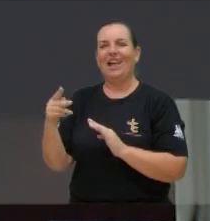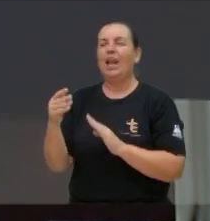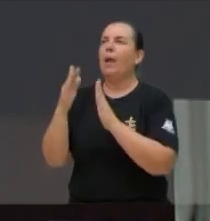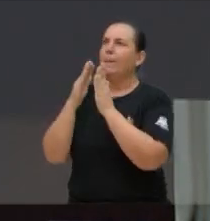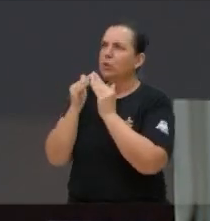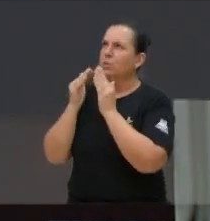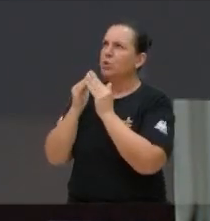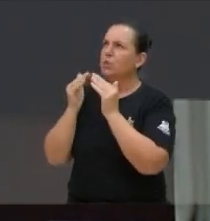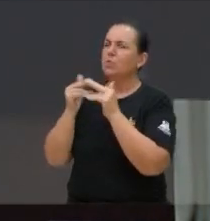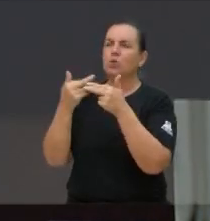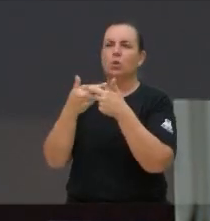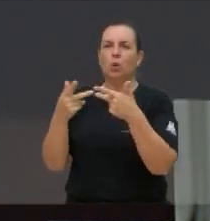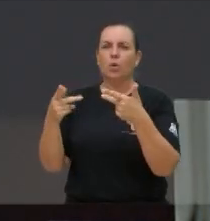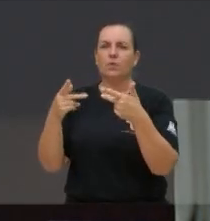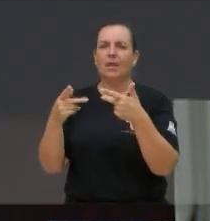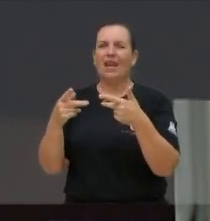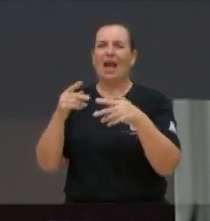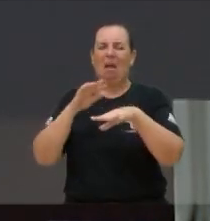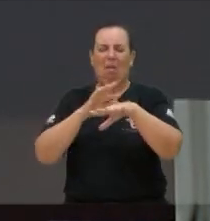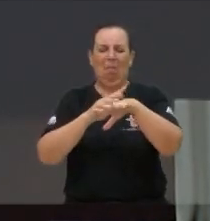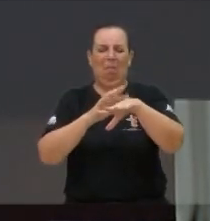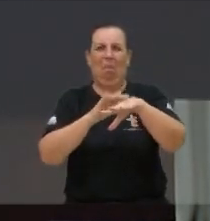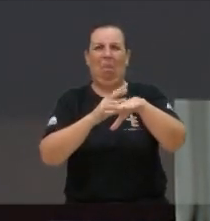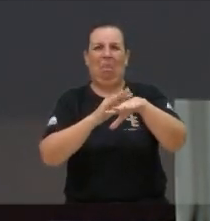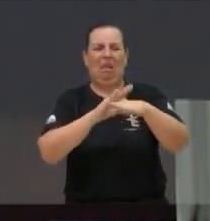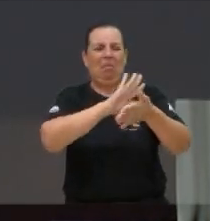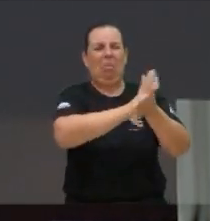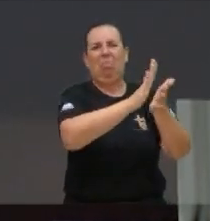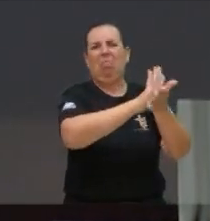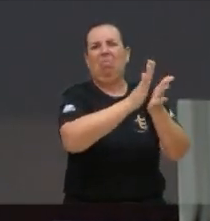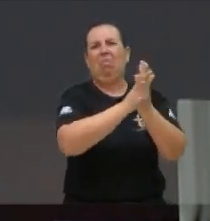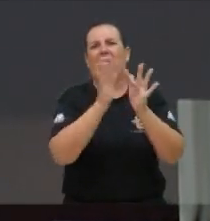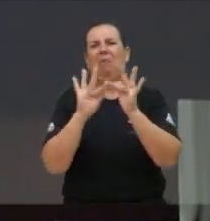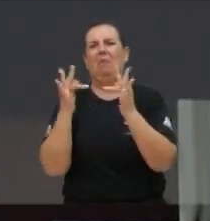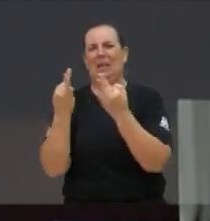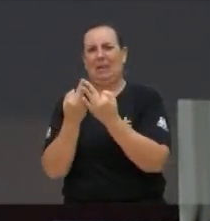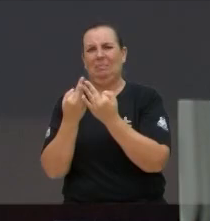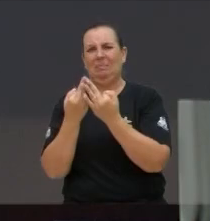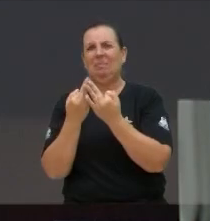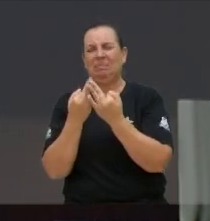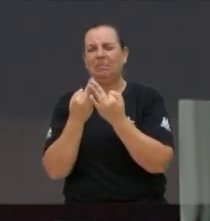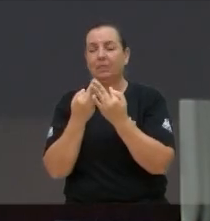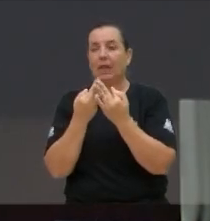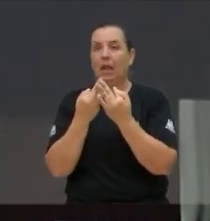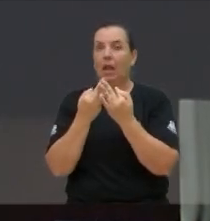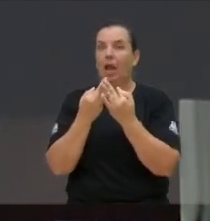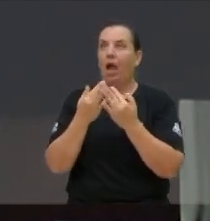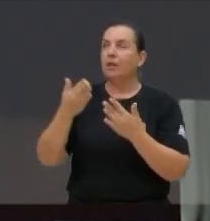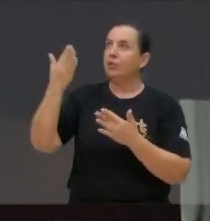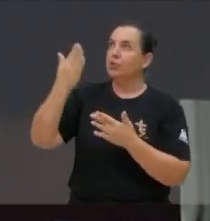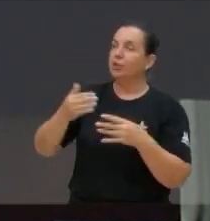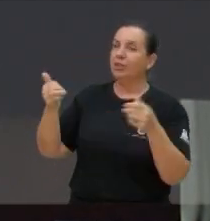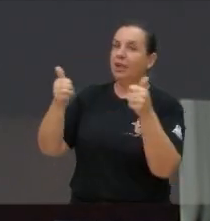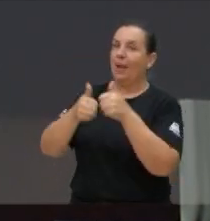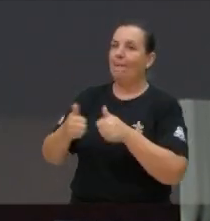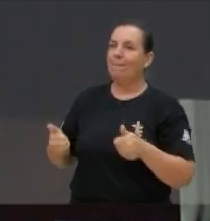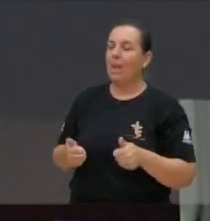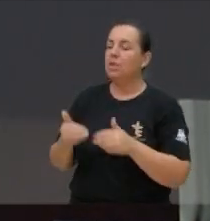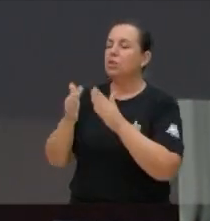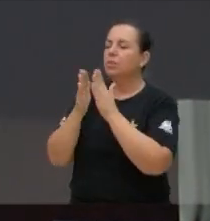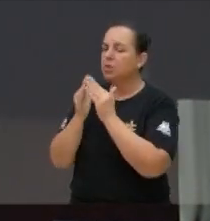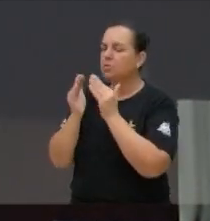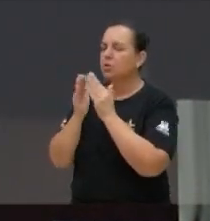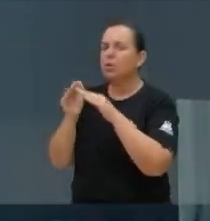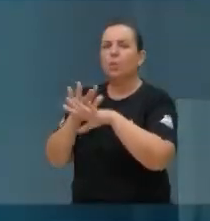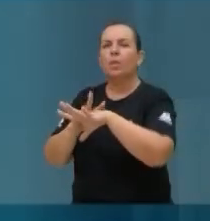outra coisa, que era a peste que estava destruindo as famílias. E diante da imagem, pedindo pela